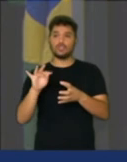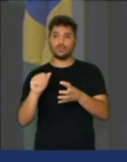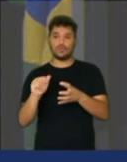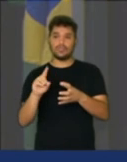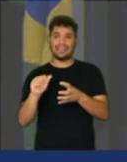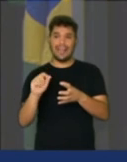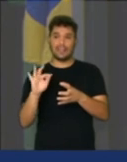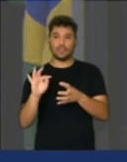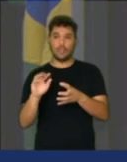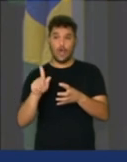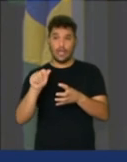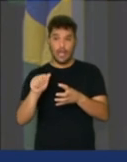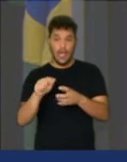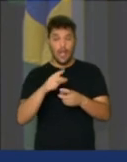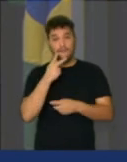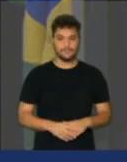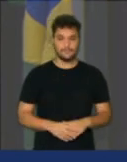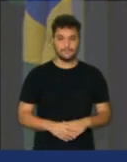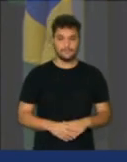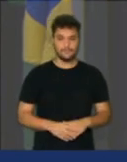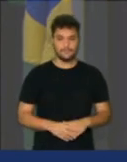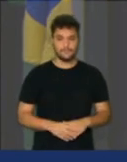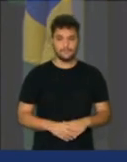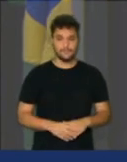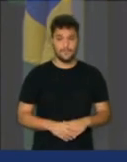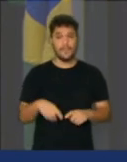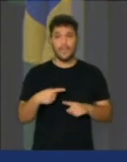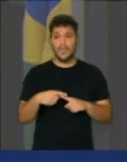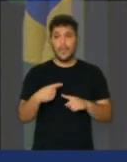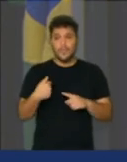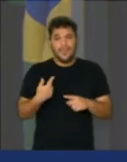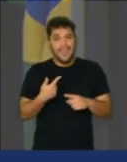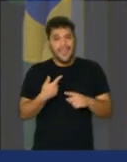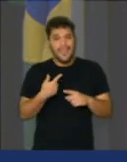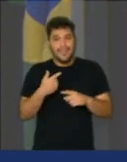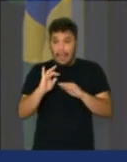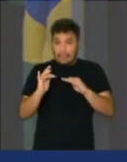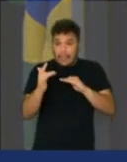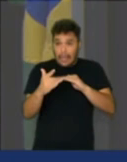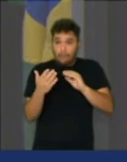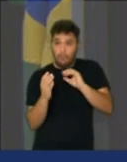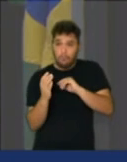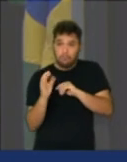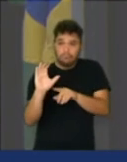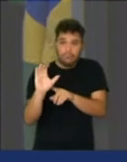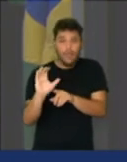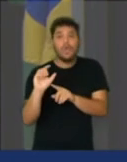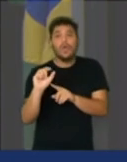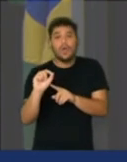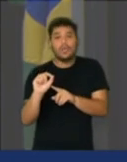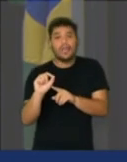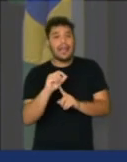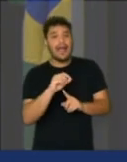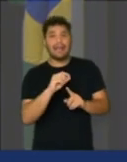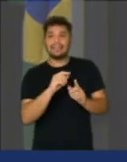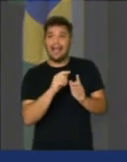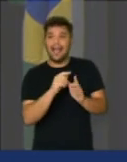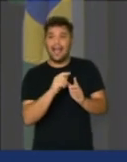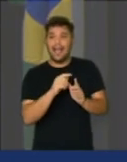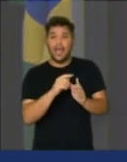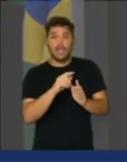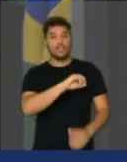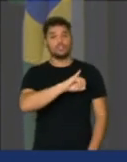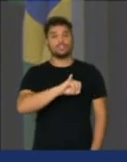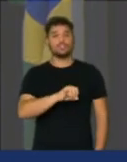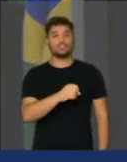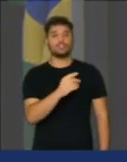ter dito que Dória é ditadória e por ter compartilhado uma postagem da Jovem Pan. Sim, é isso que está